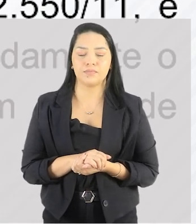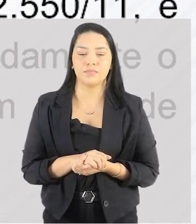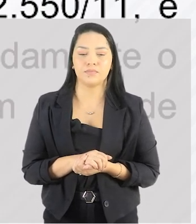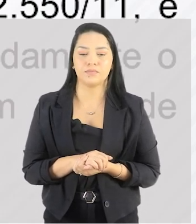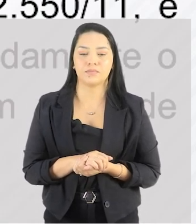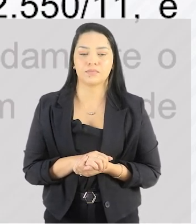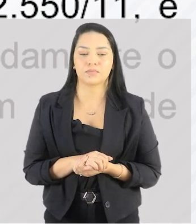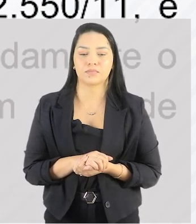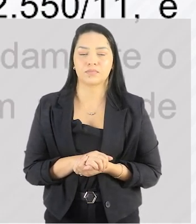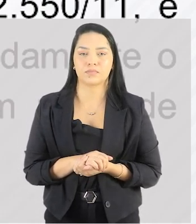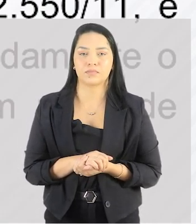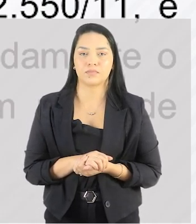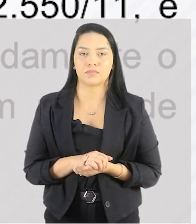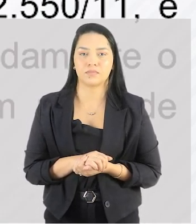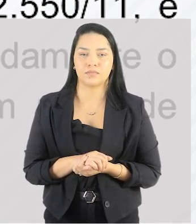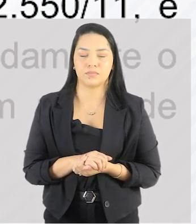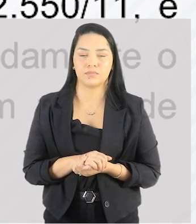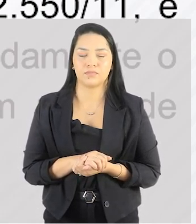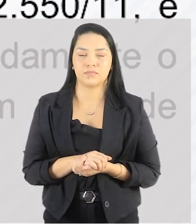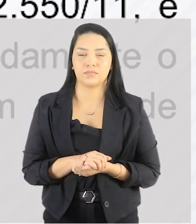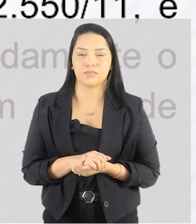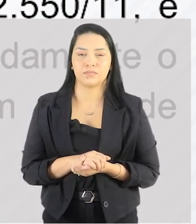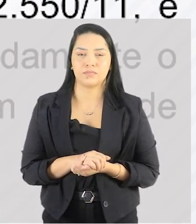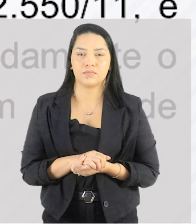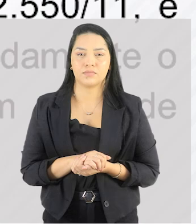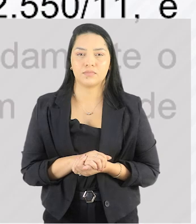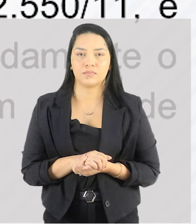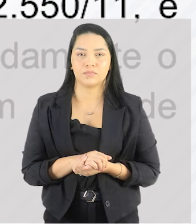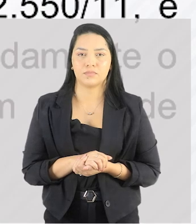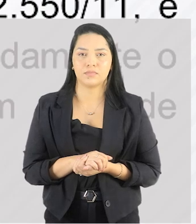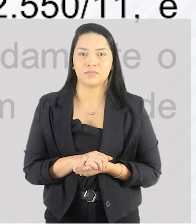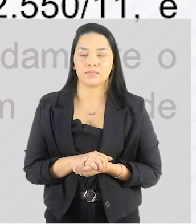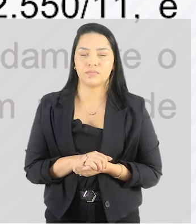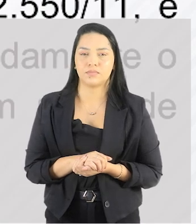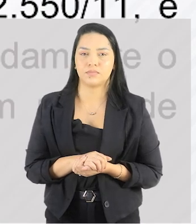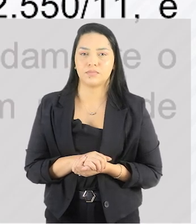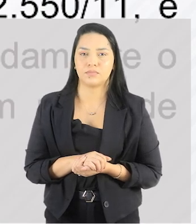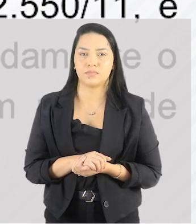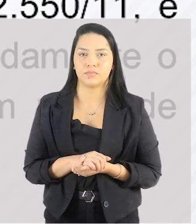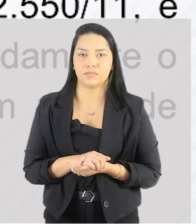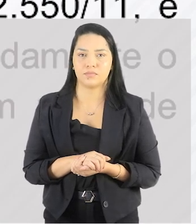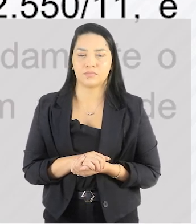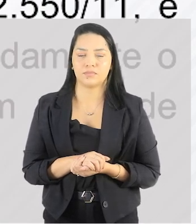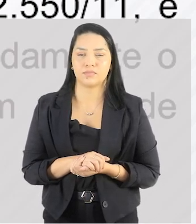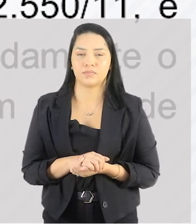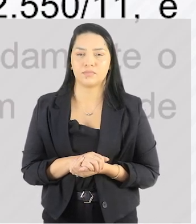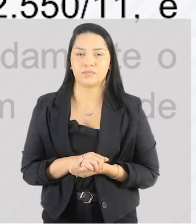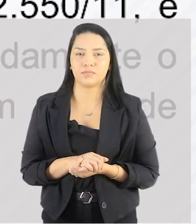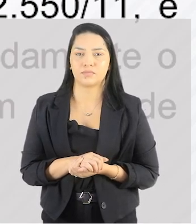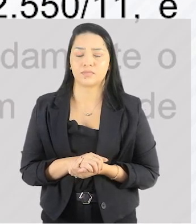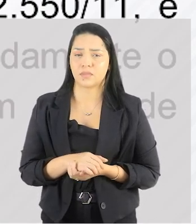a 48 meses, ou seja, de 1 a 4